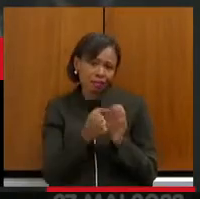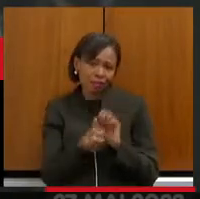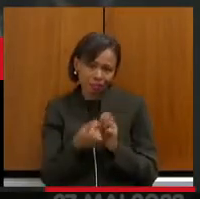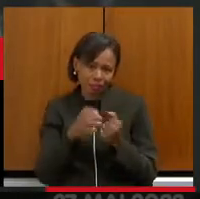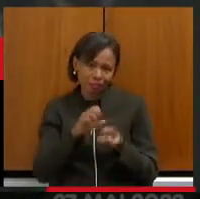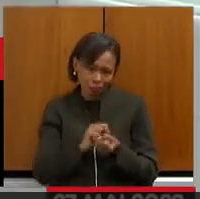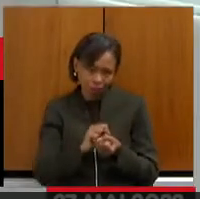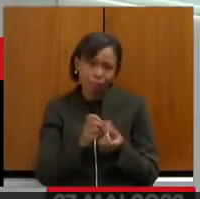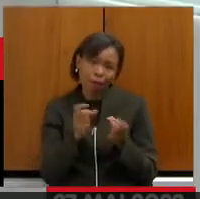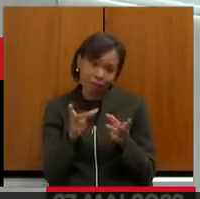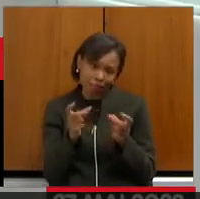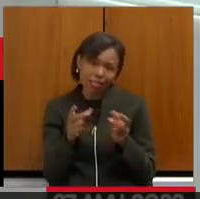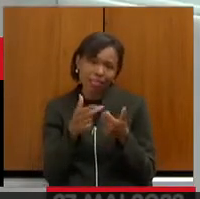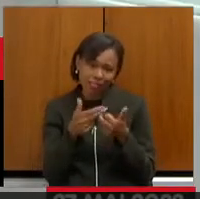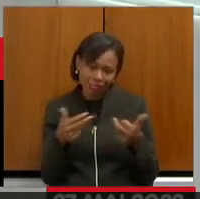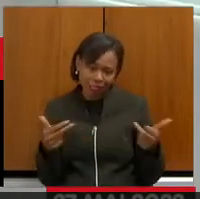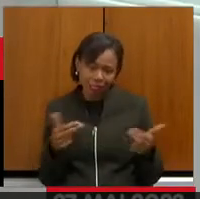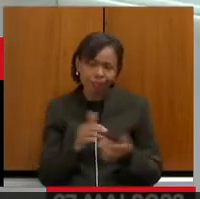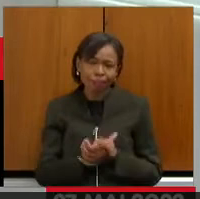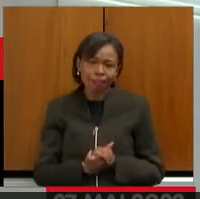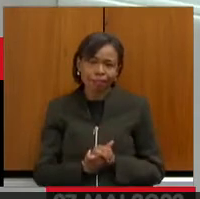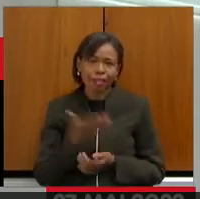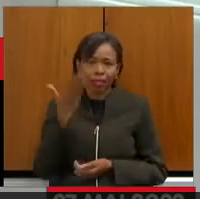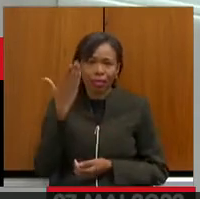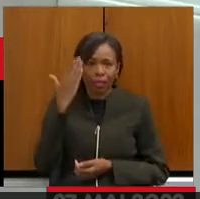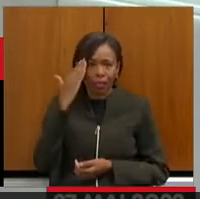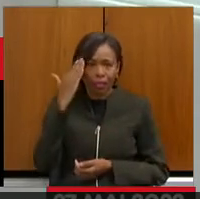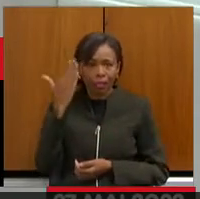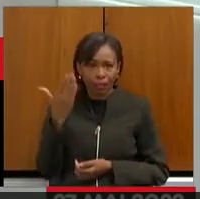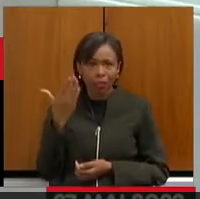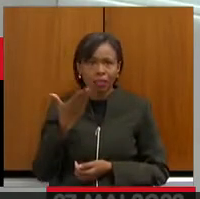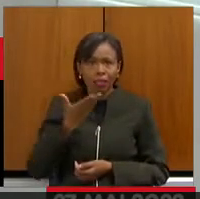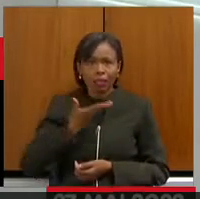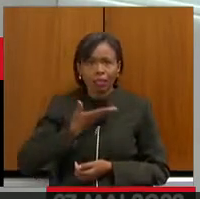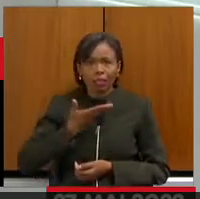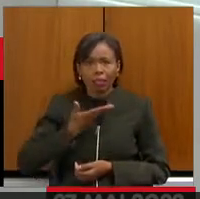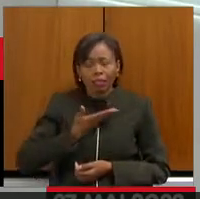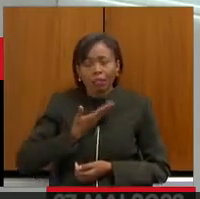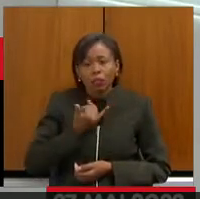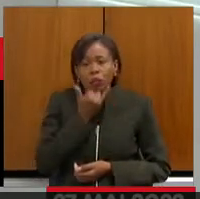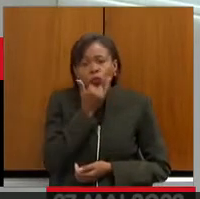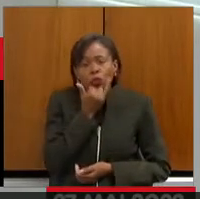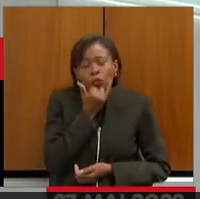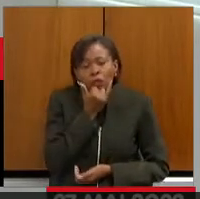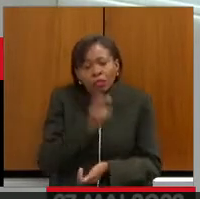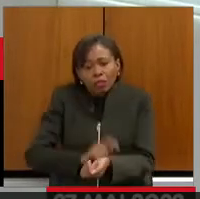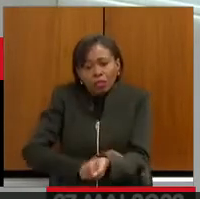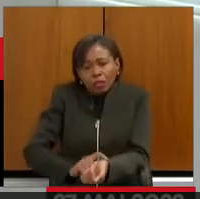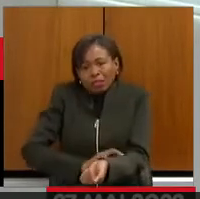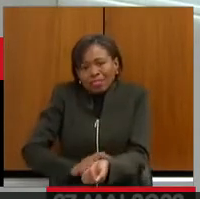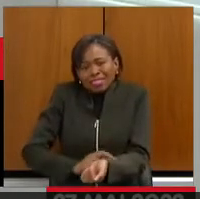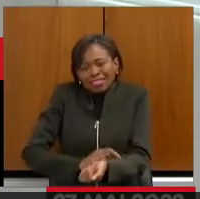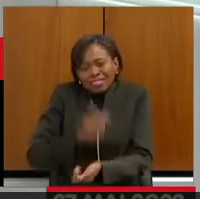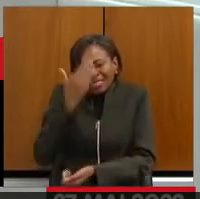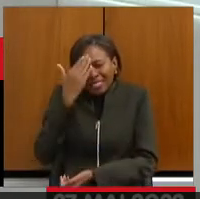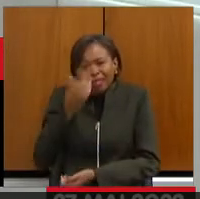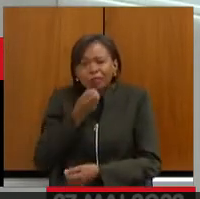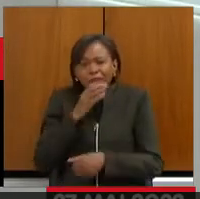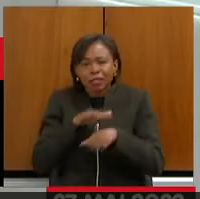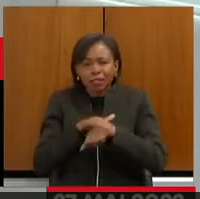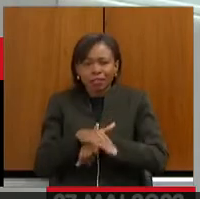agradecer as minhas colegas do projeto abraço e apoio já existe porque eu tô muito nervosa obrigado boa noite